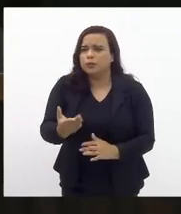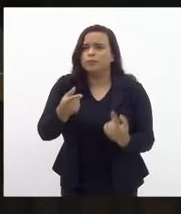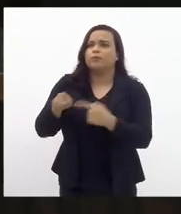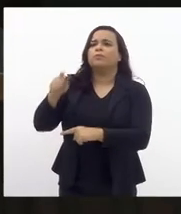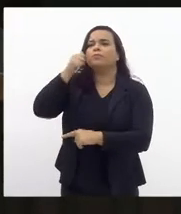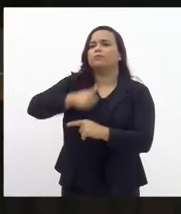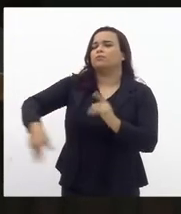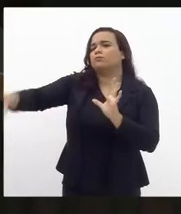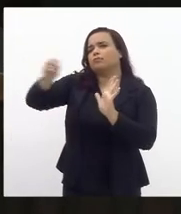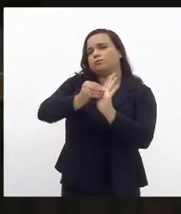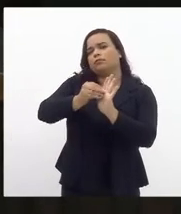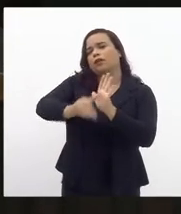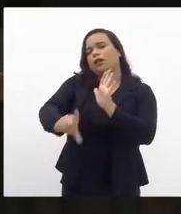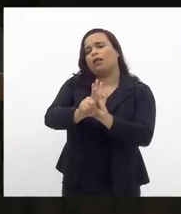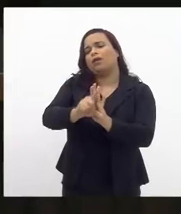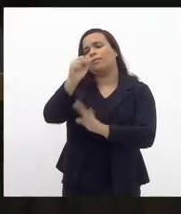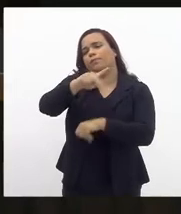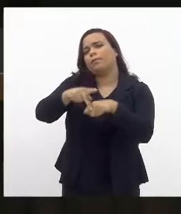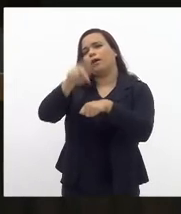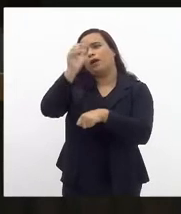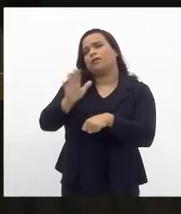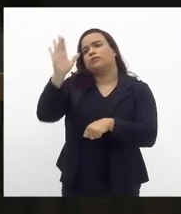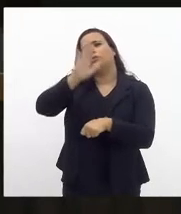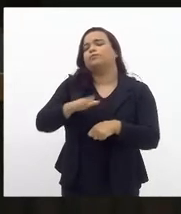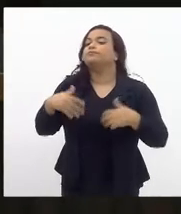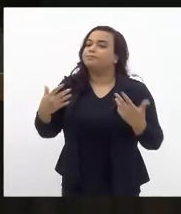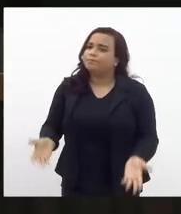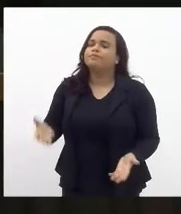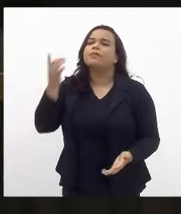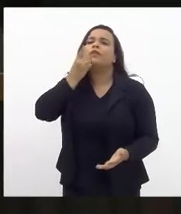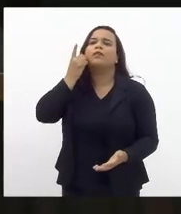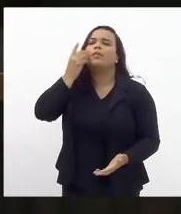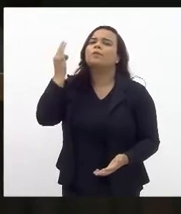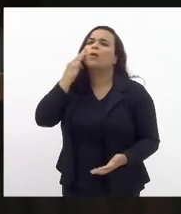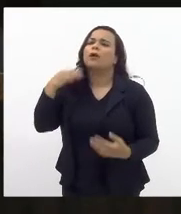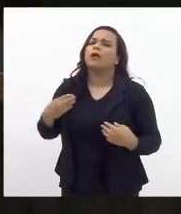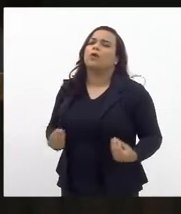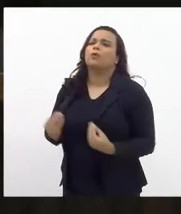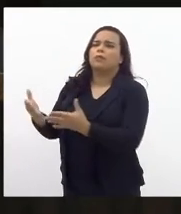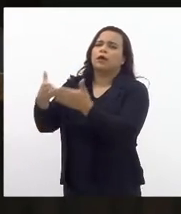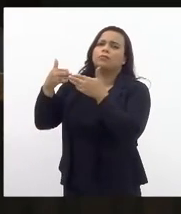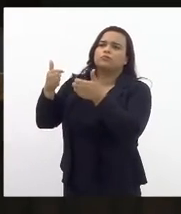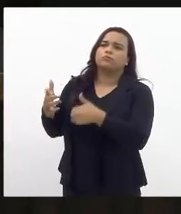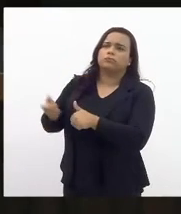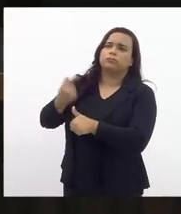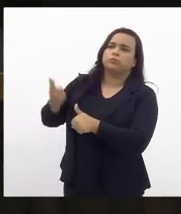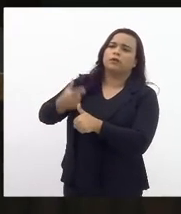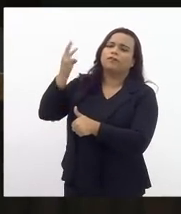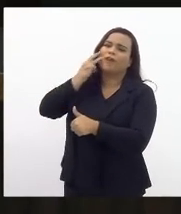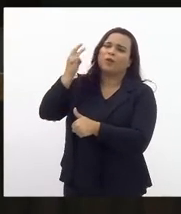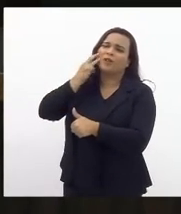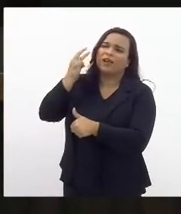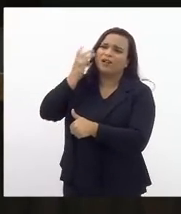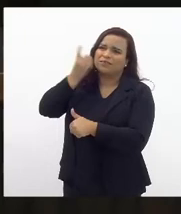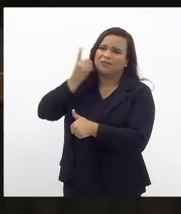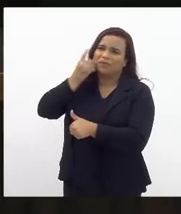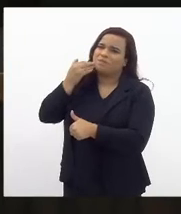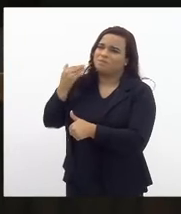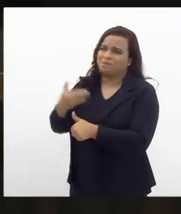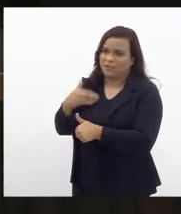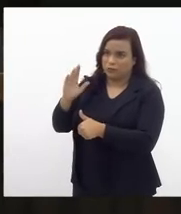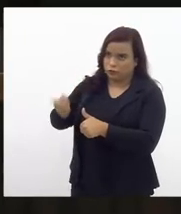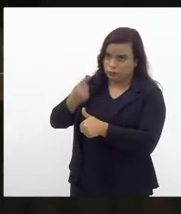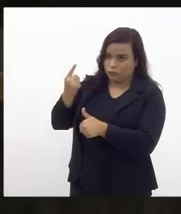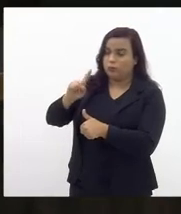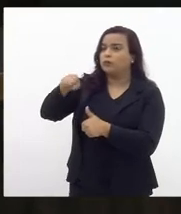tipificado na lei no nosso país. Deputada Mônica, eu vou só conceder aqui pela ordem primeiro ao deputado Valdeca, que me pediu, e